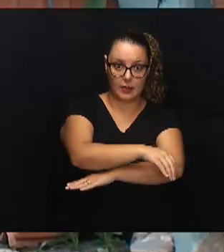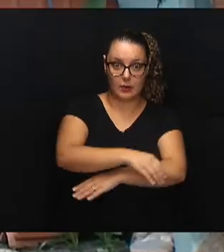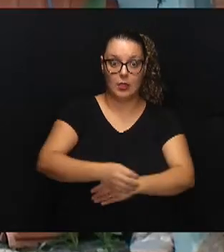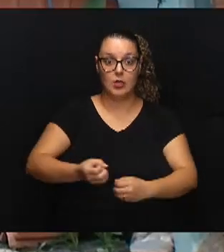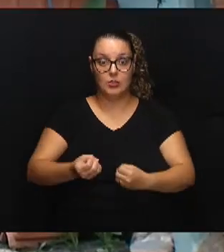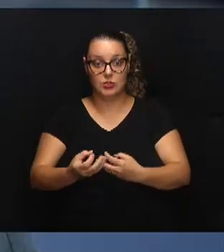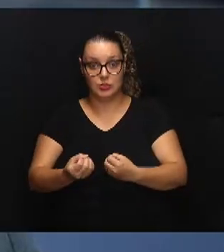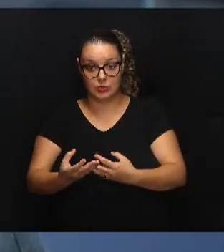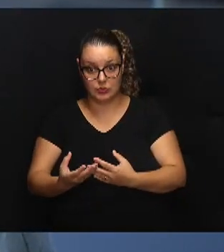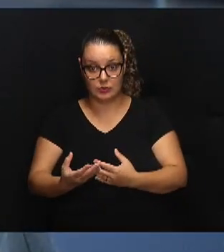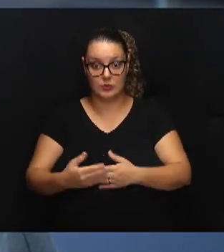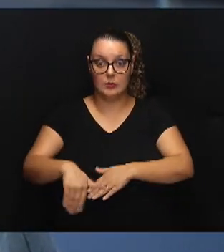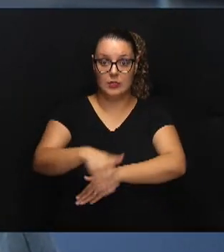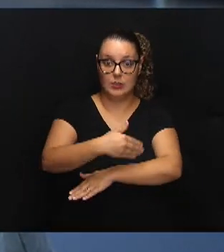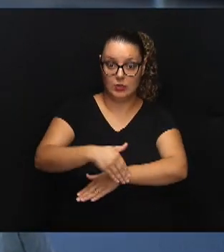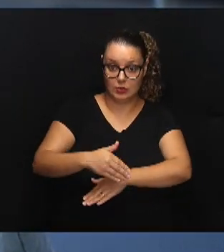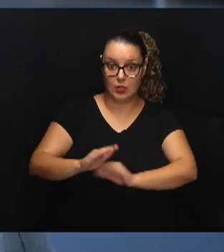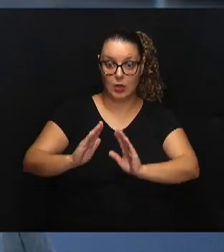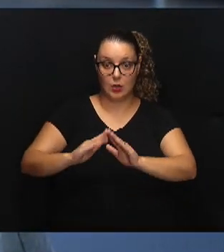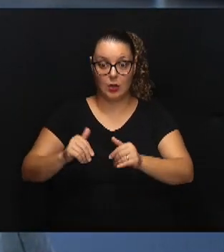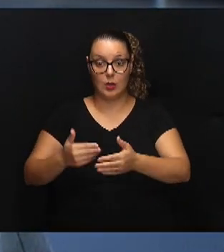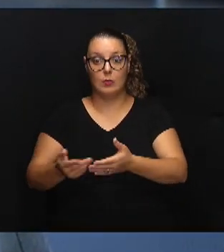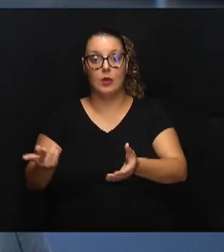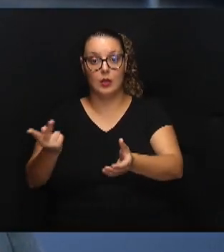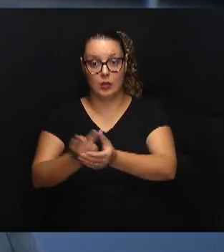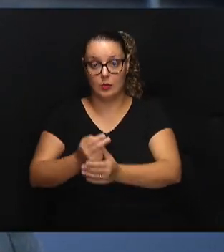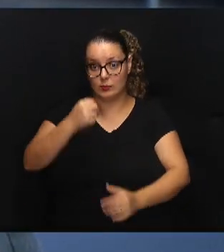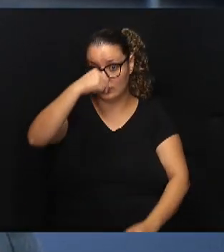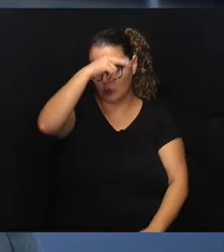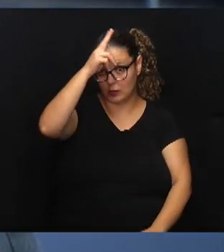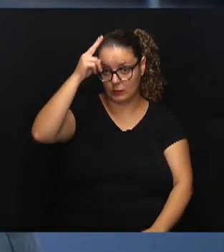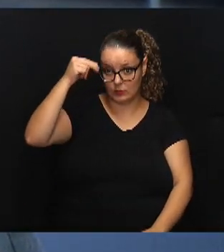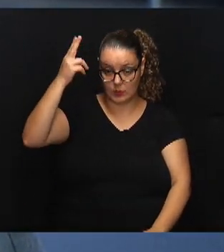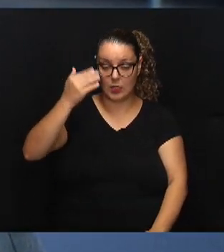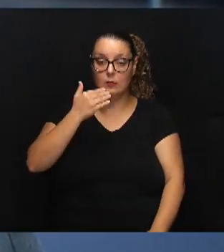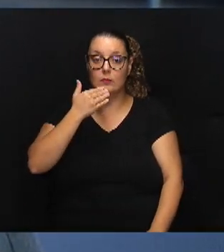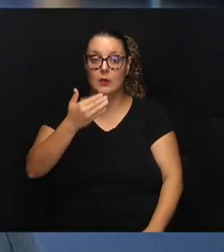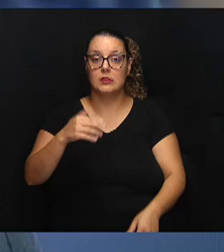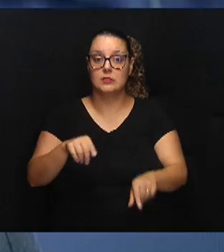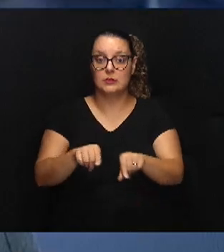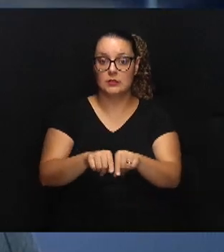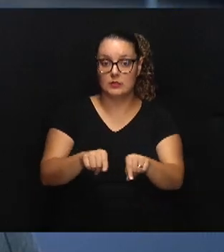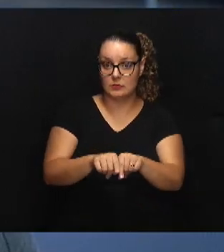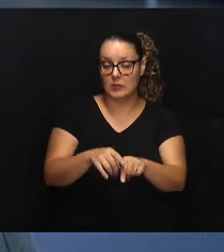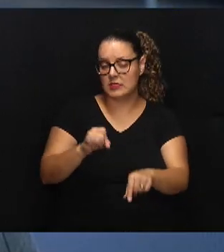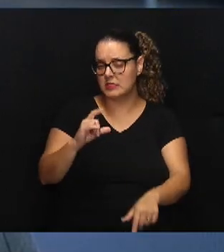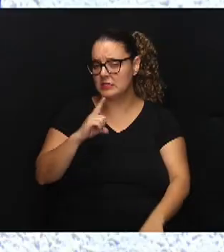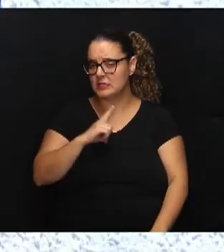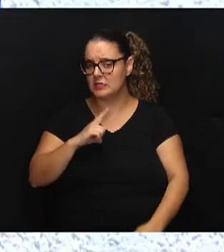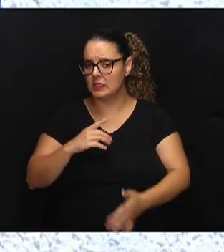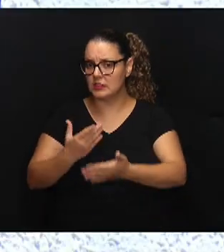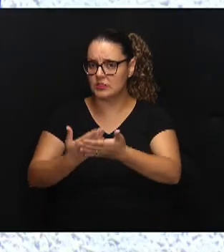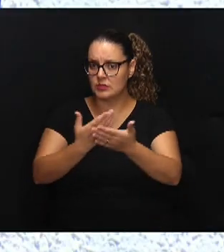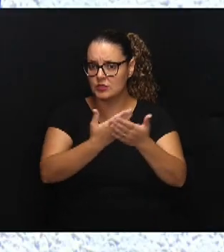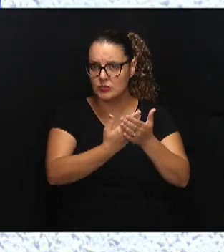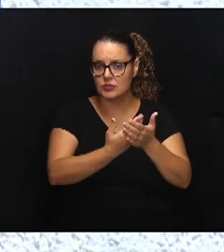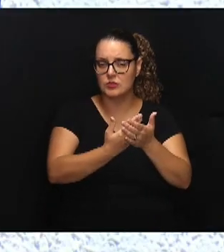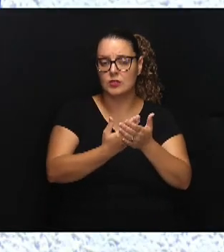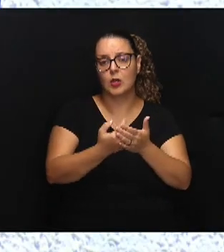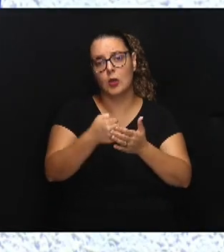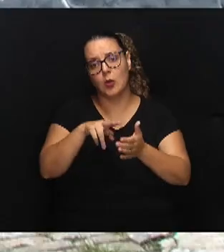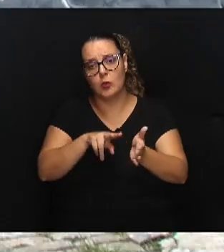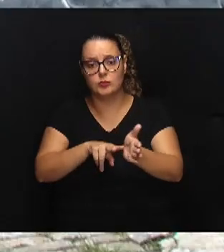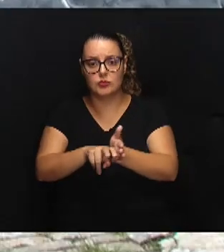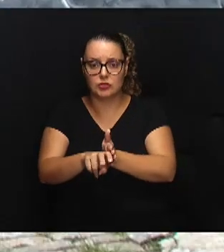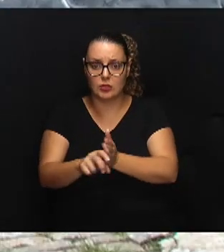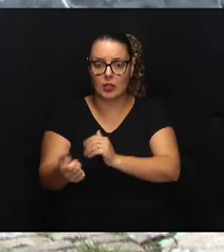informações das ruas, o requerimento protocolado por Nick Schneider solicita também se existem estudos ou diagnósticos